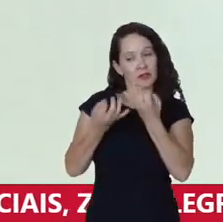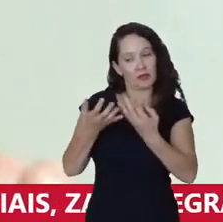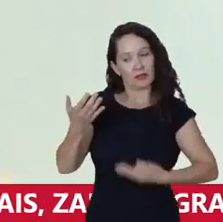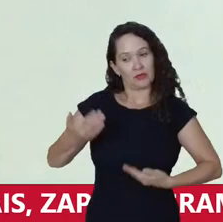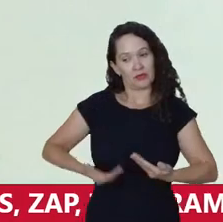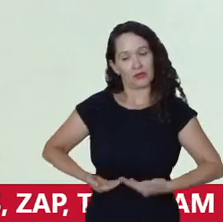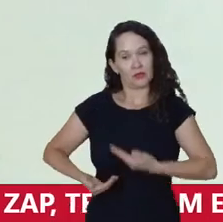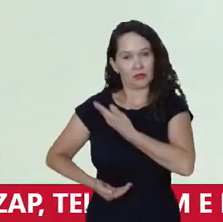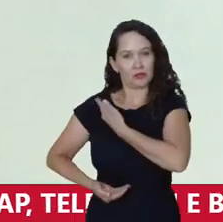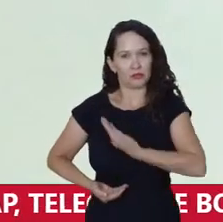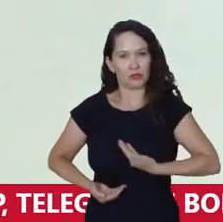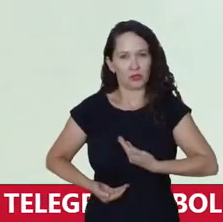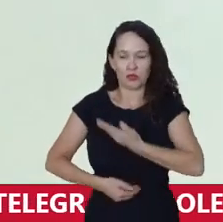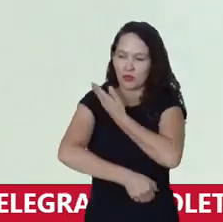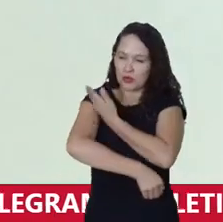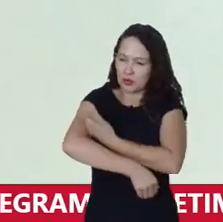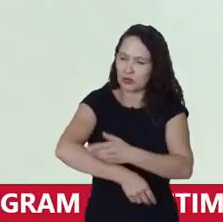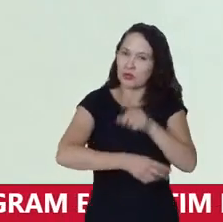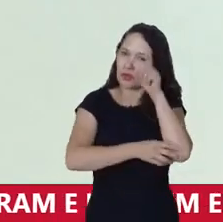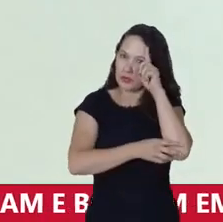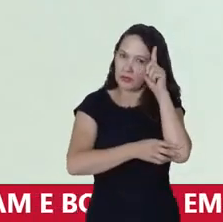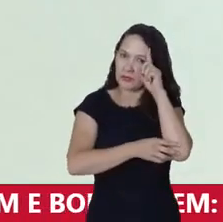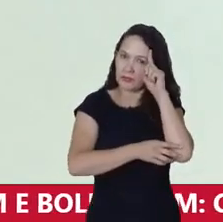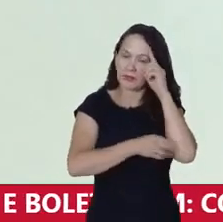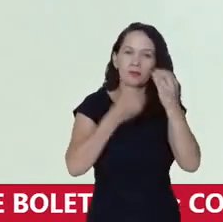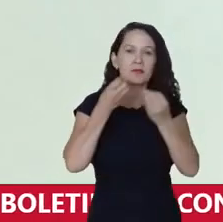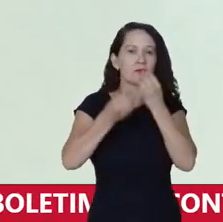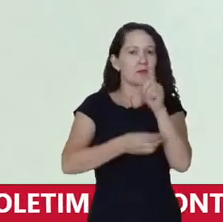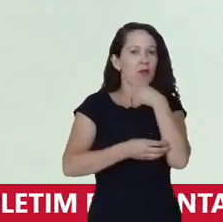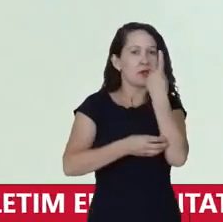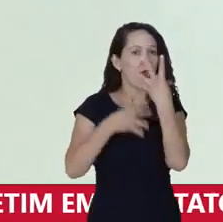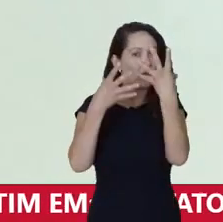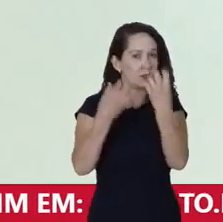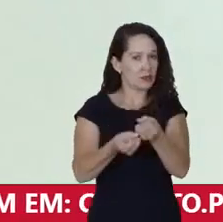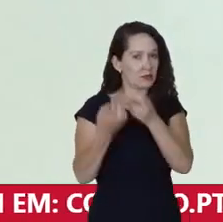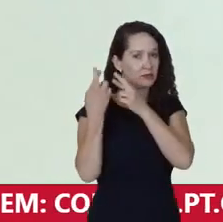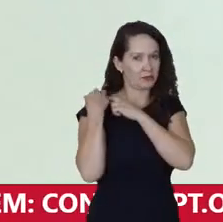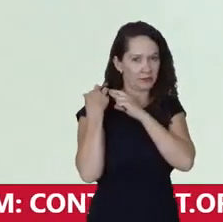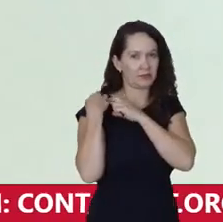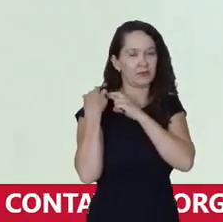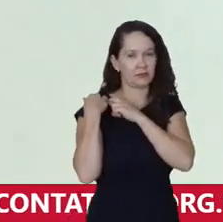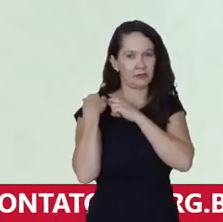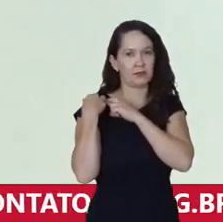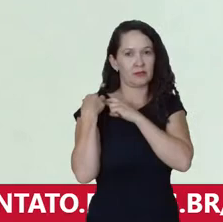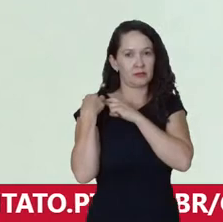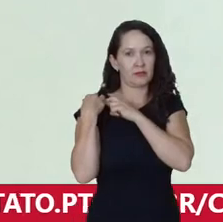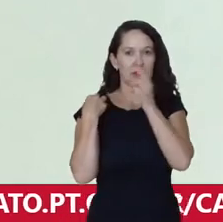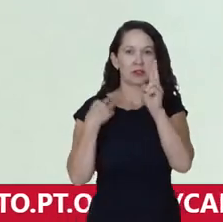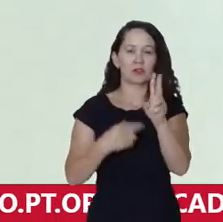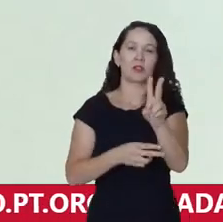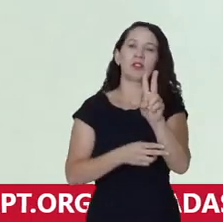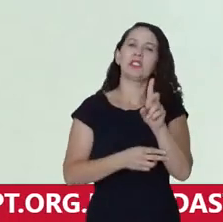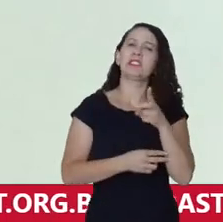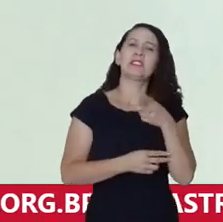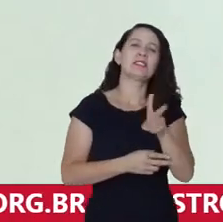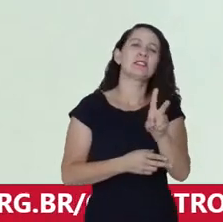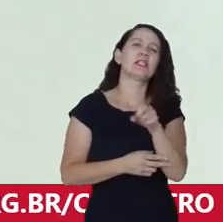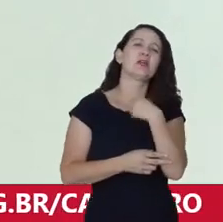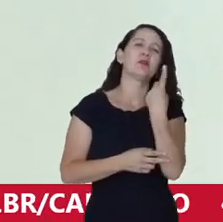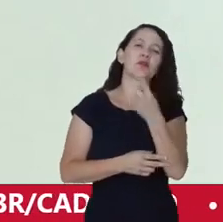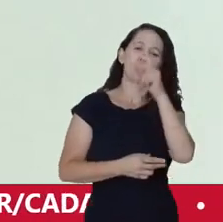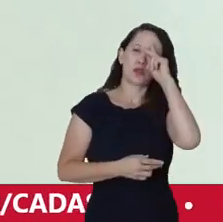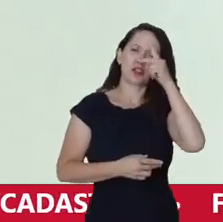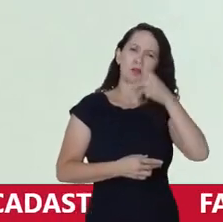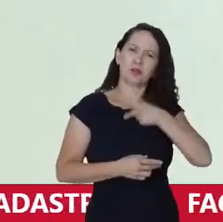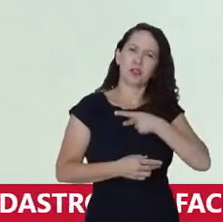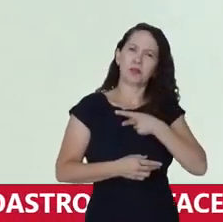da rotina, de como é que a gente assume essa responsabilidade, né, de sermos, de fato, o Estado somos nós,